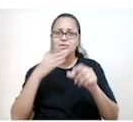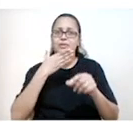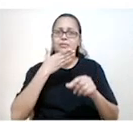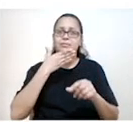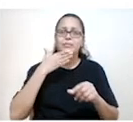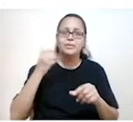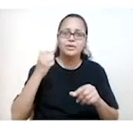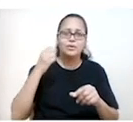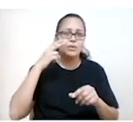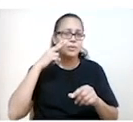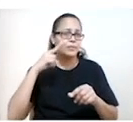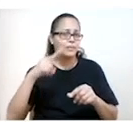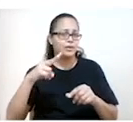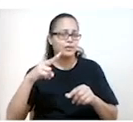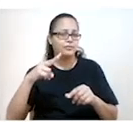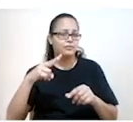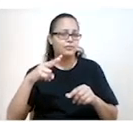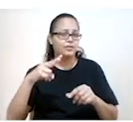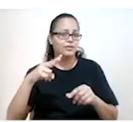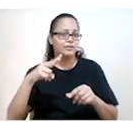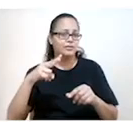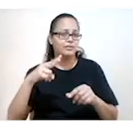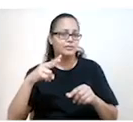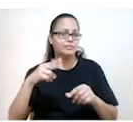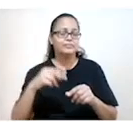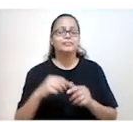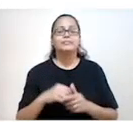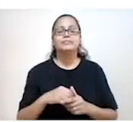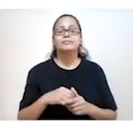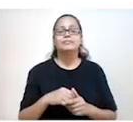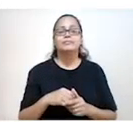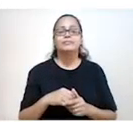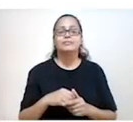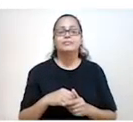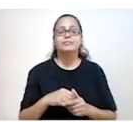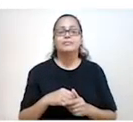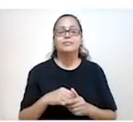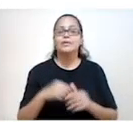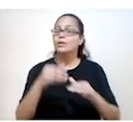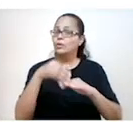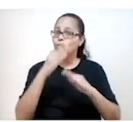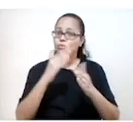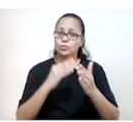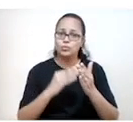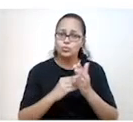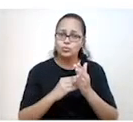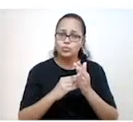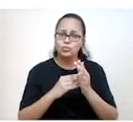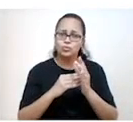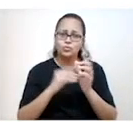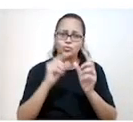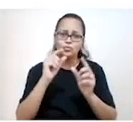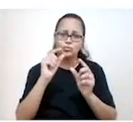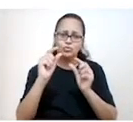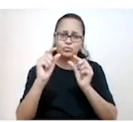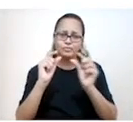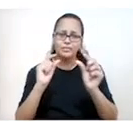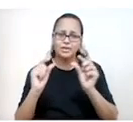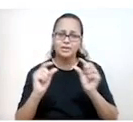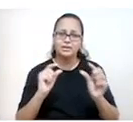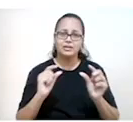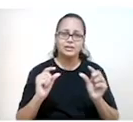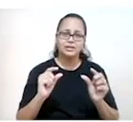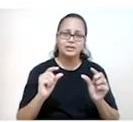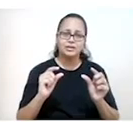melhor aqui, né? Aqui também, ó. Então, todos esses pedacinhos pequenininhos são cópias dessa figura